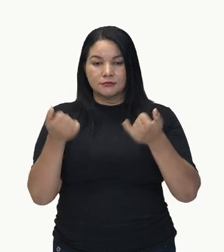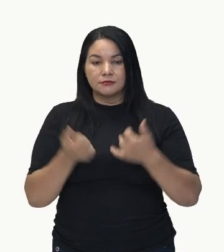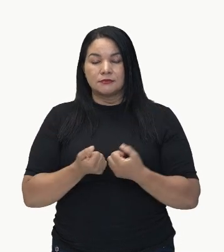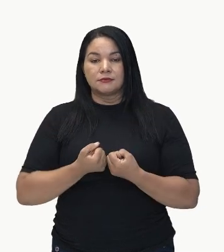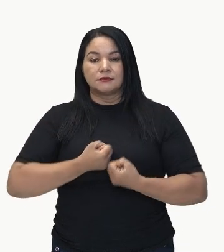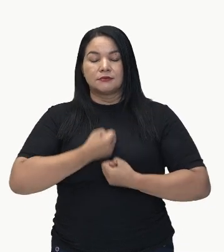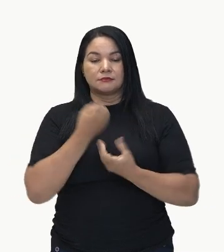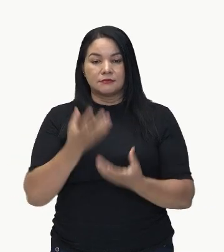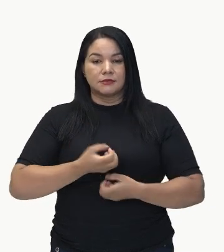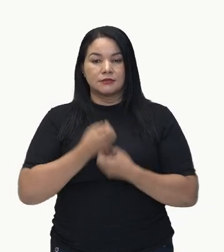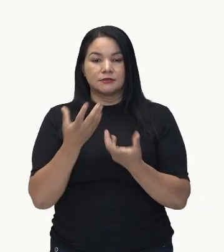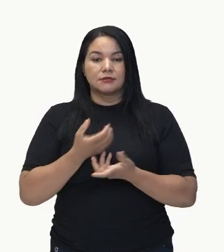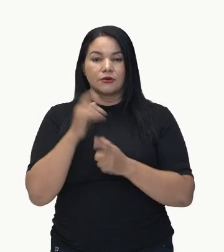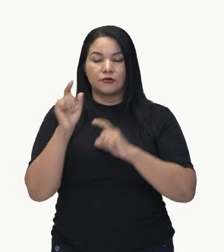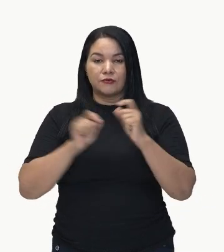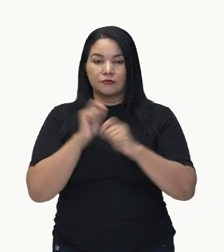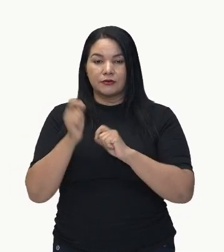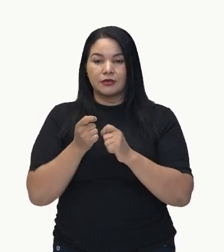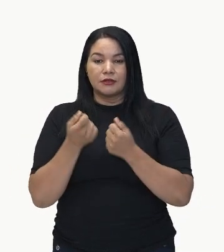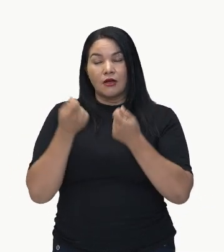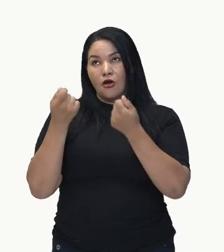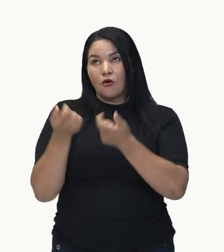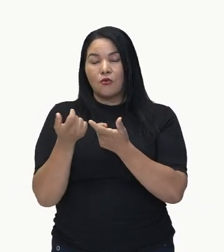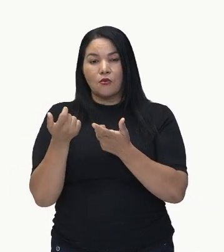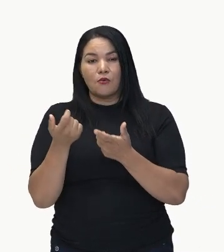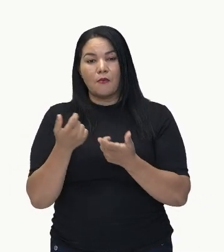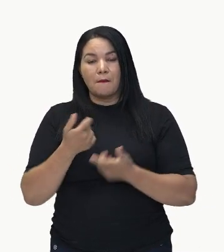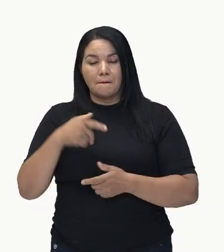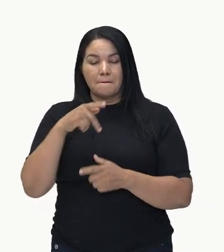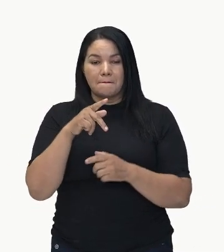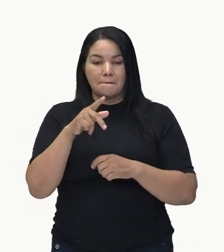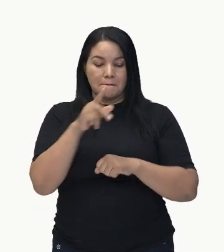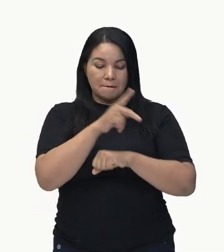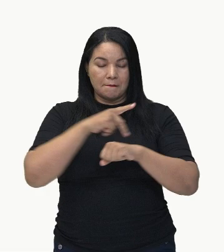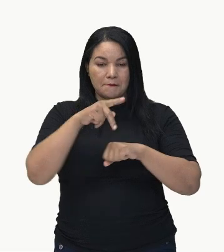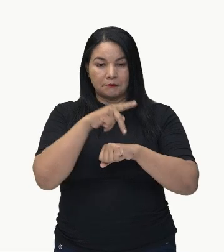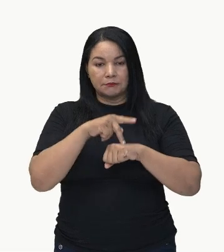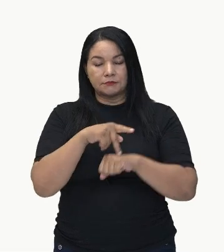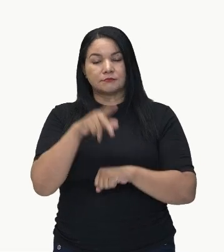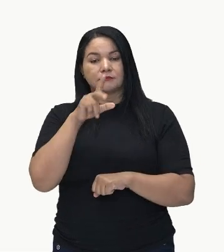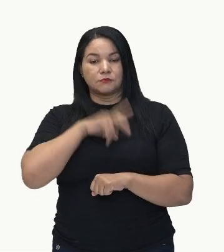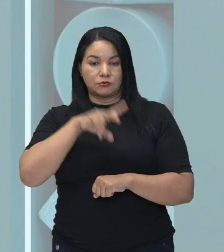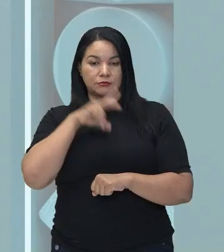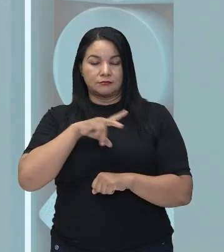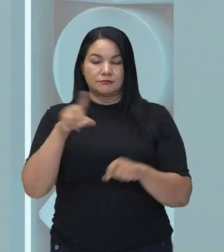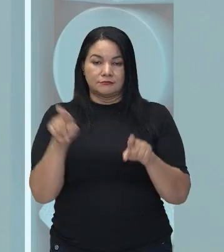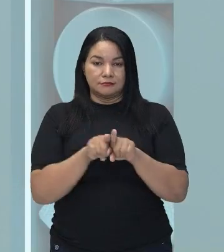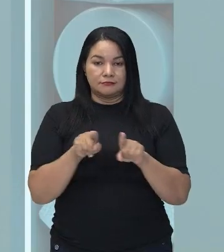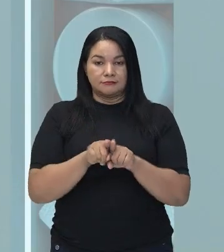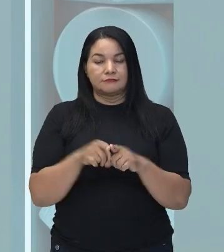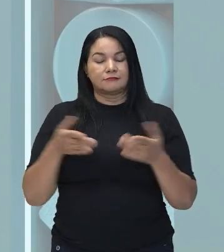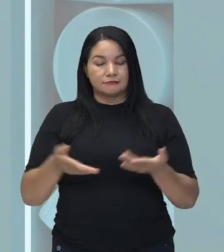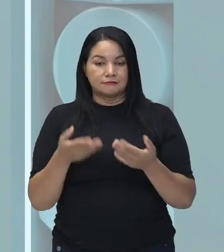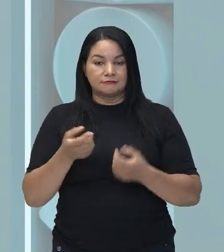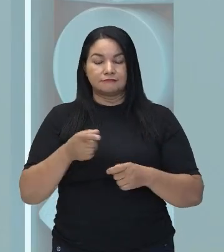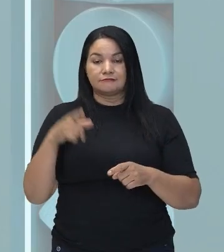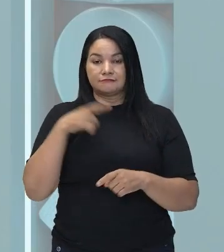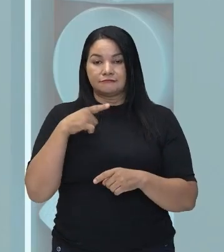glória portuguesa, não é? Dessa grandiosidade da nação, e de fato temos aí uma